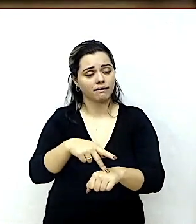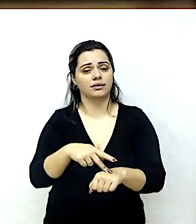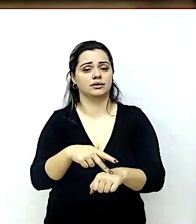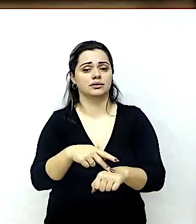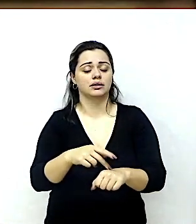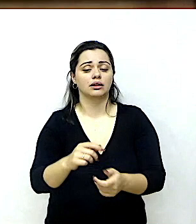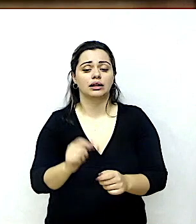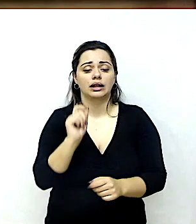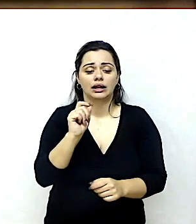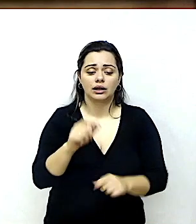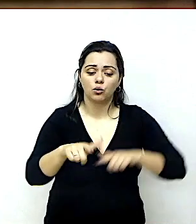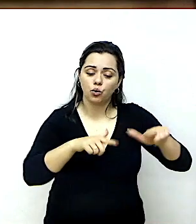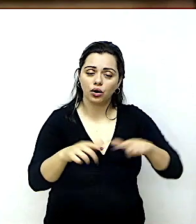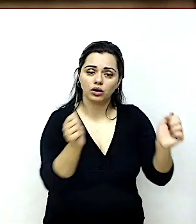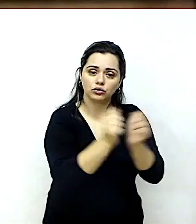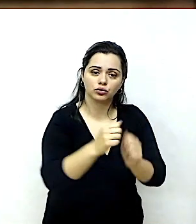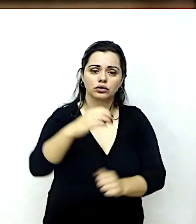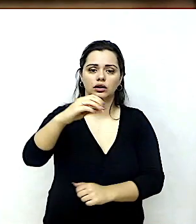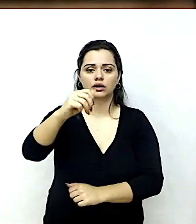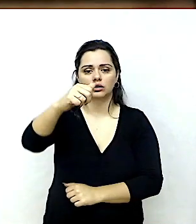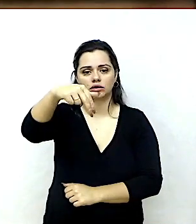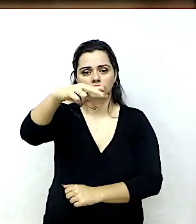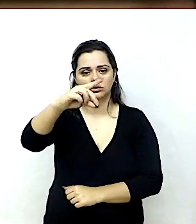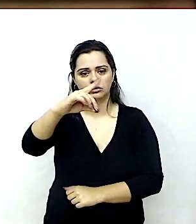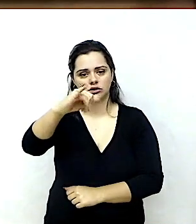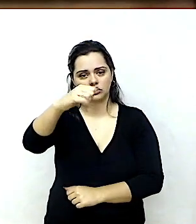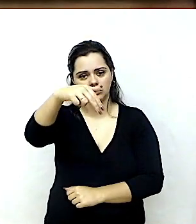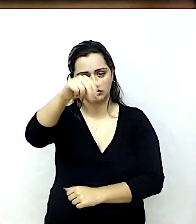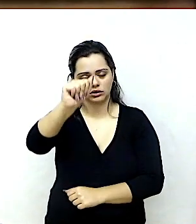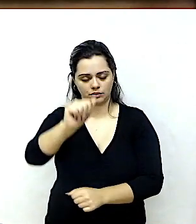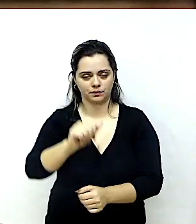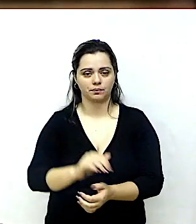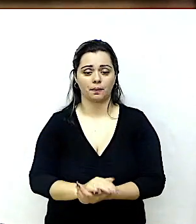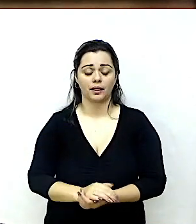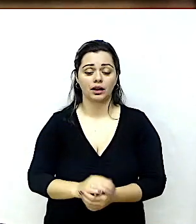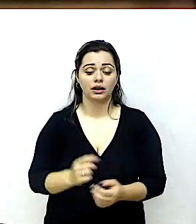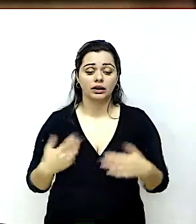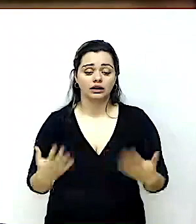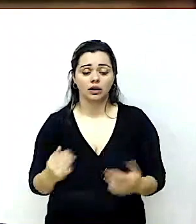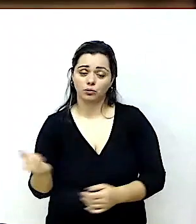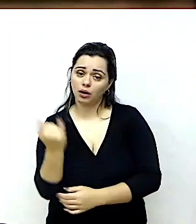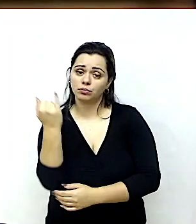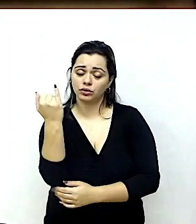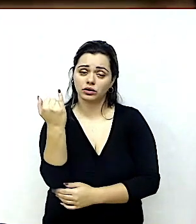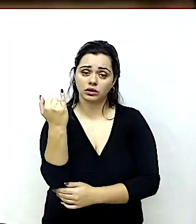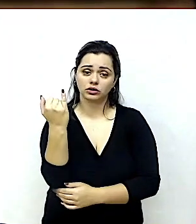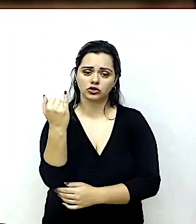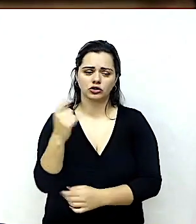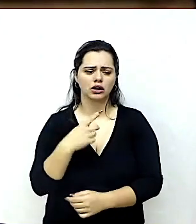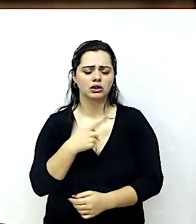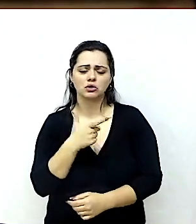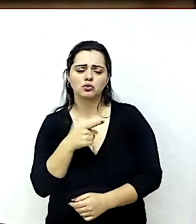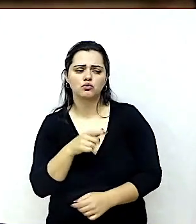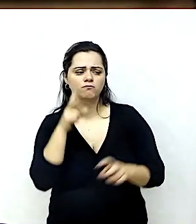tão a a comunidade Andina reitero a pesada sem importância não tem sido